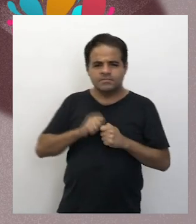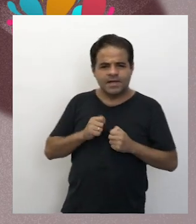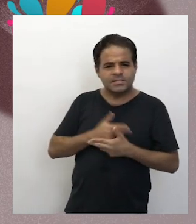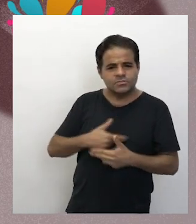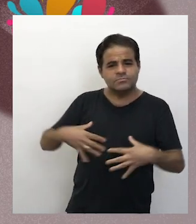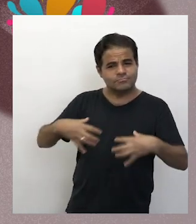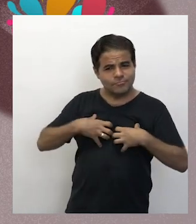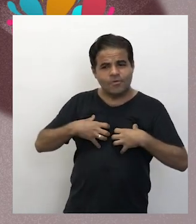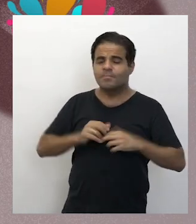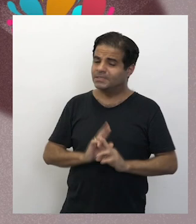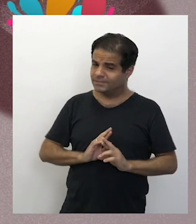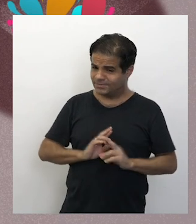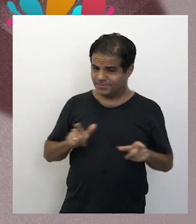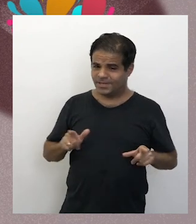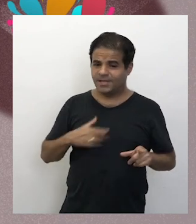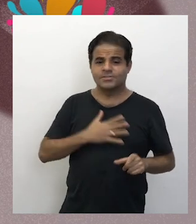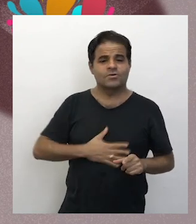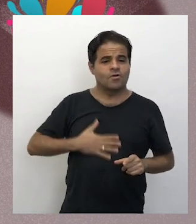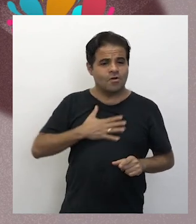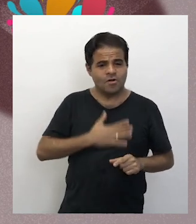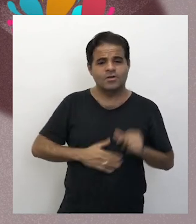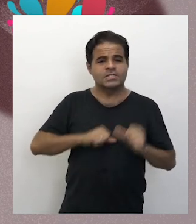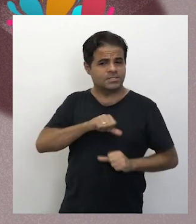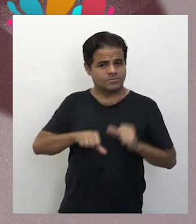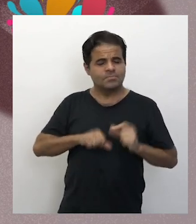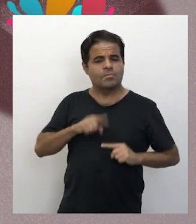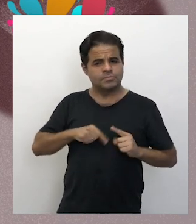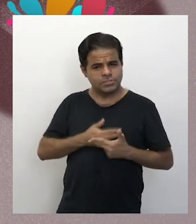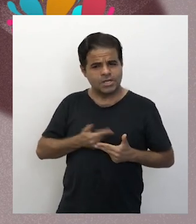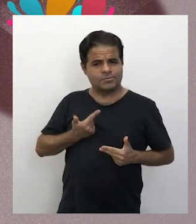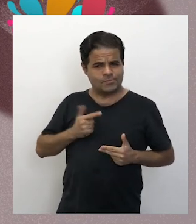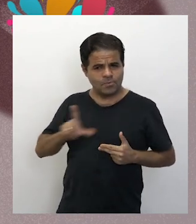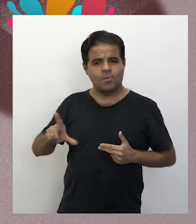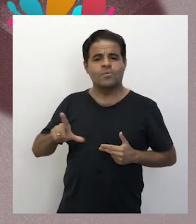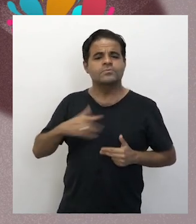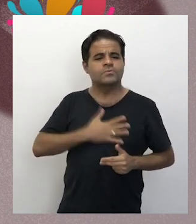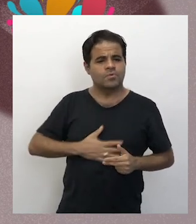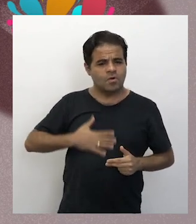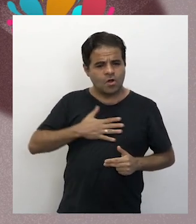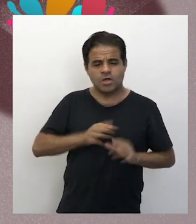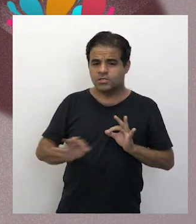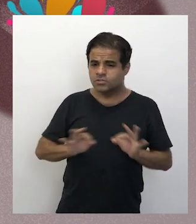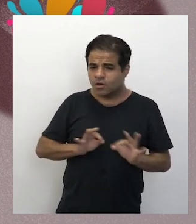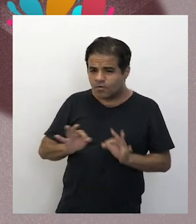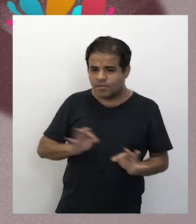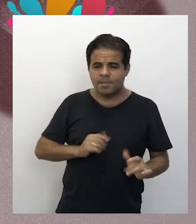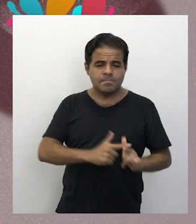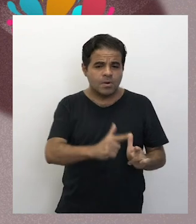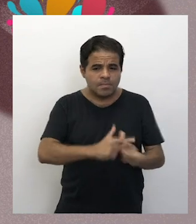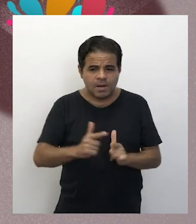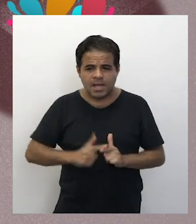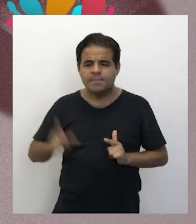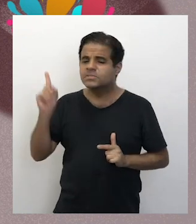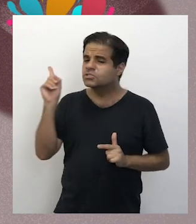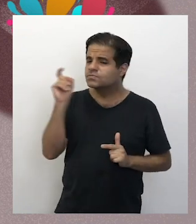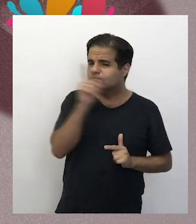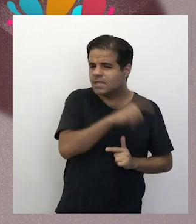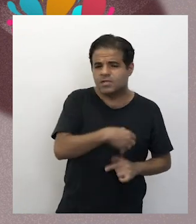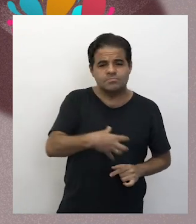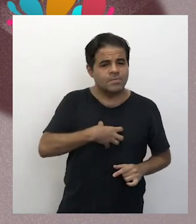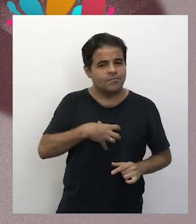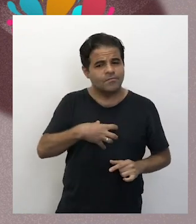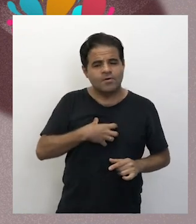forma diferente, gosta de transformar um objeto em outro, gosta de resolver problemas e dificuldades de uma